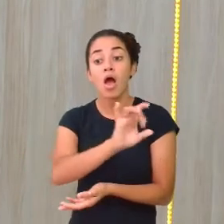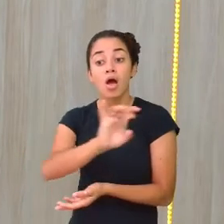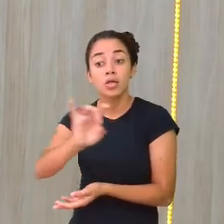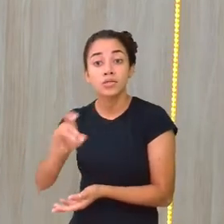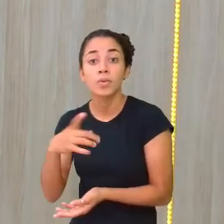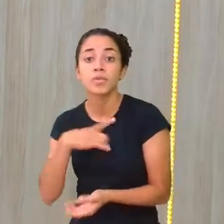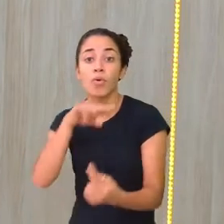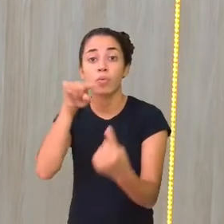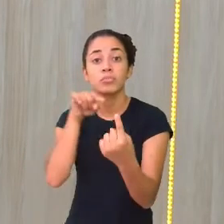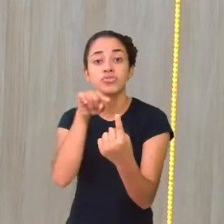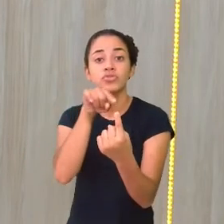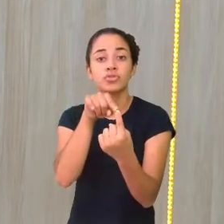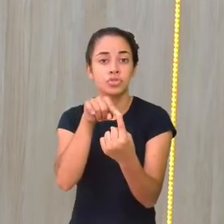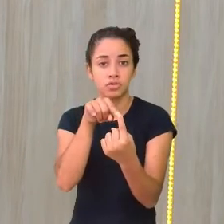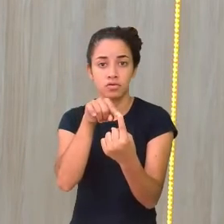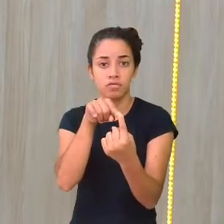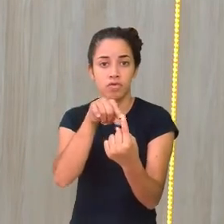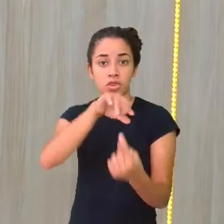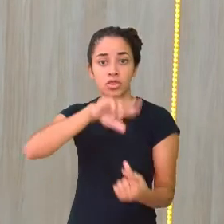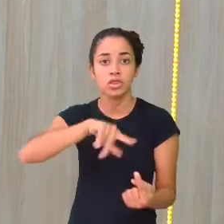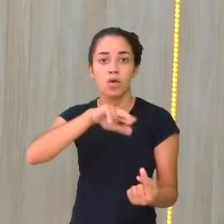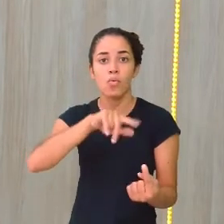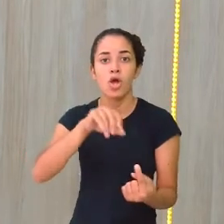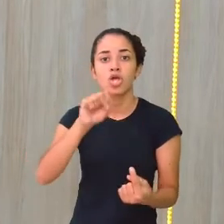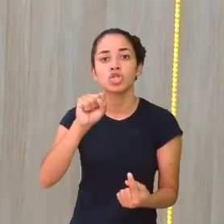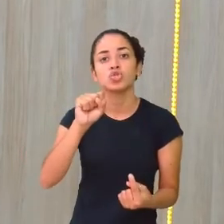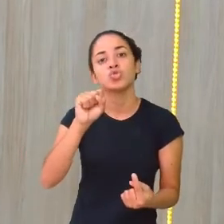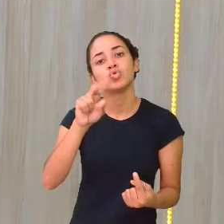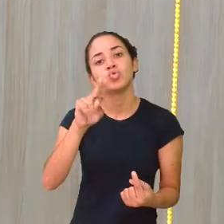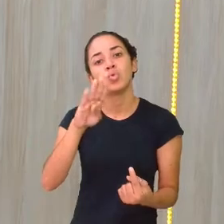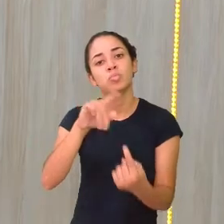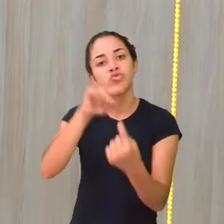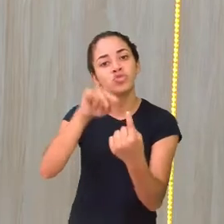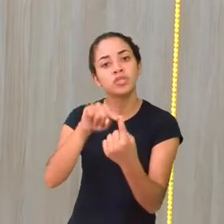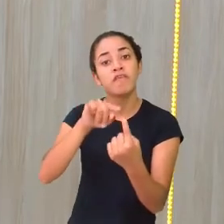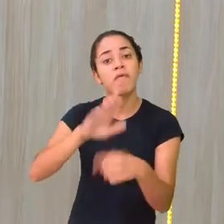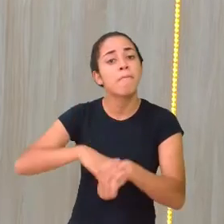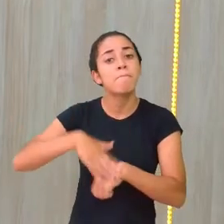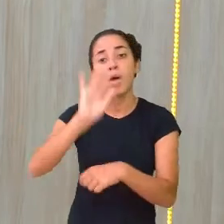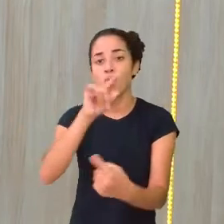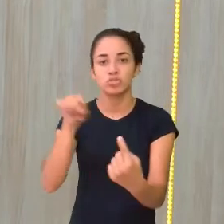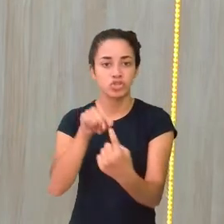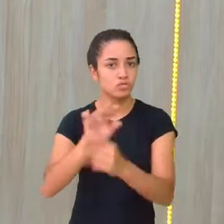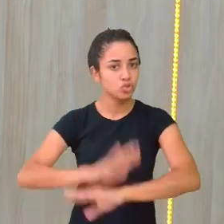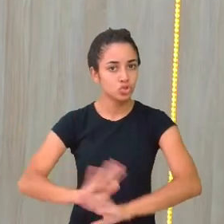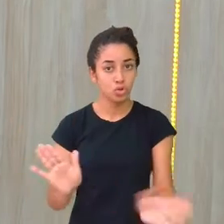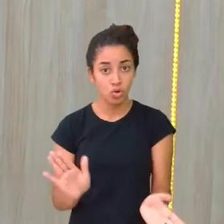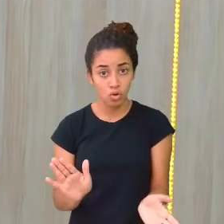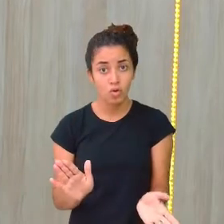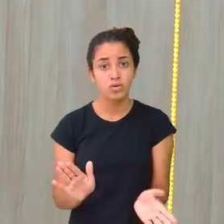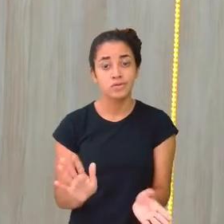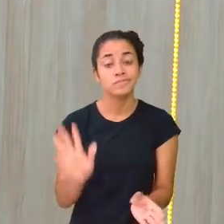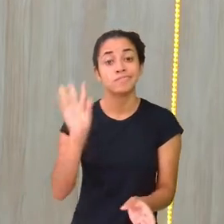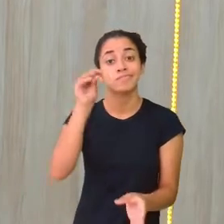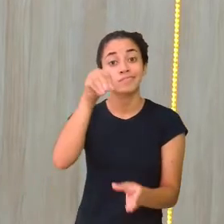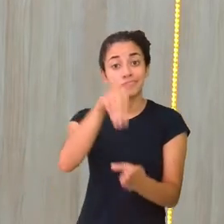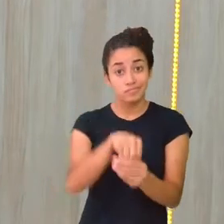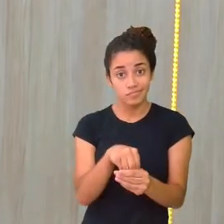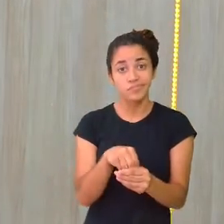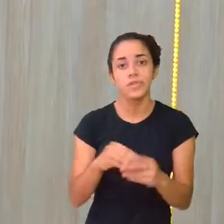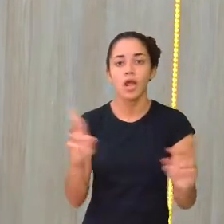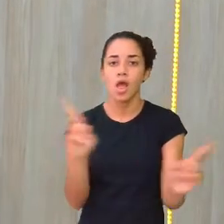quê? Um objetivo, não é uma coisa subjetiva, é uma coisa mais objetiva. E dentro